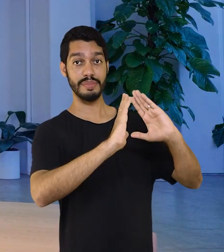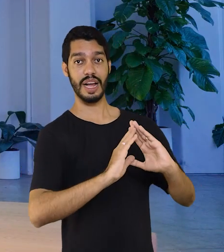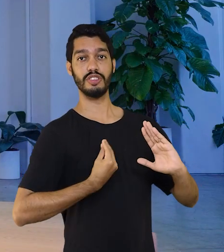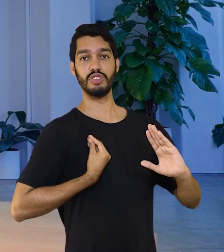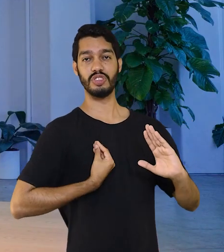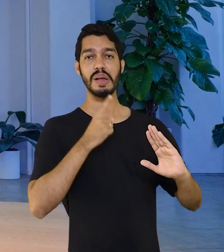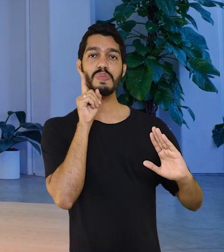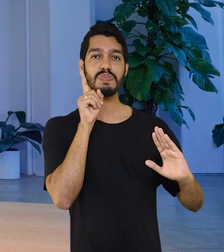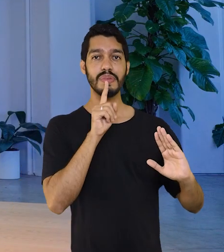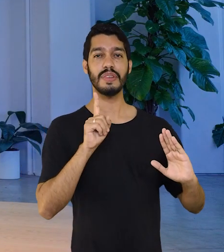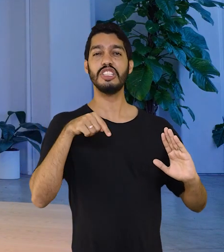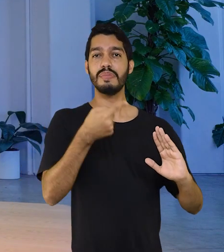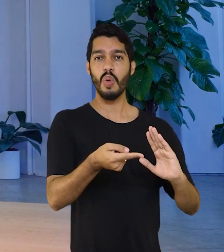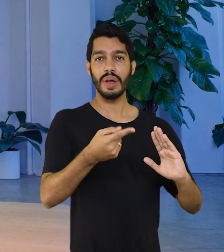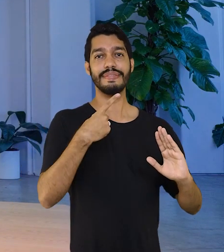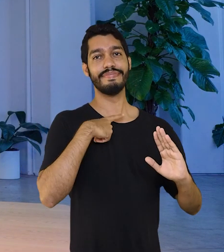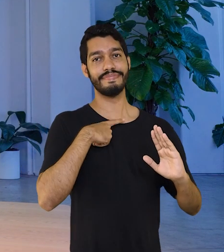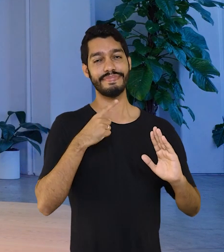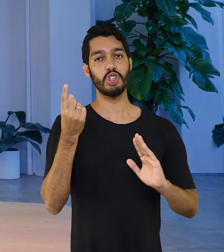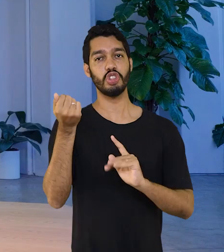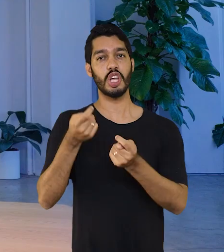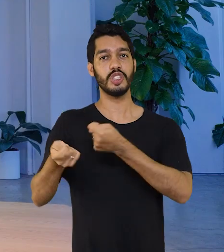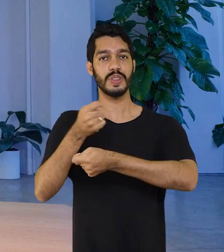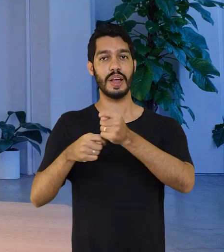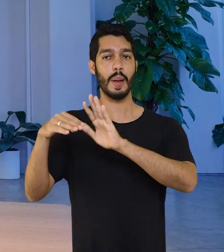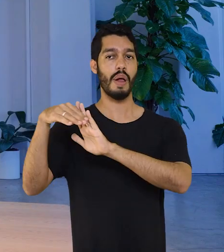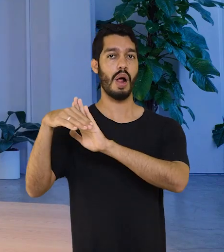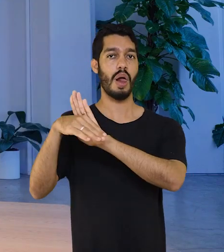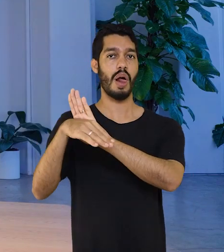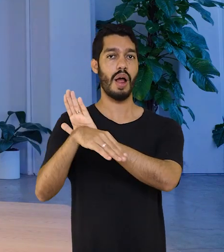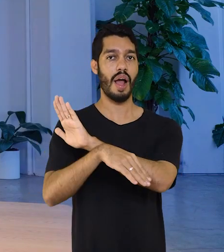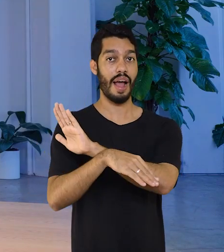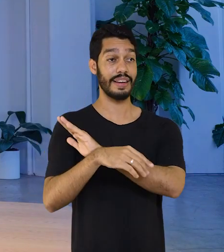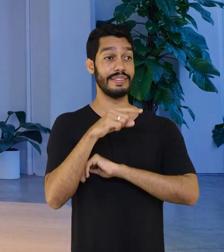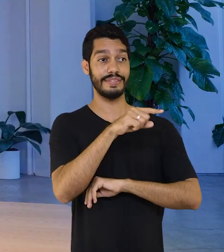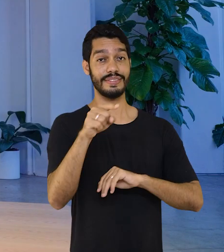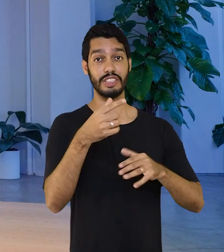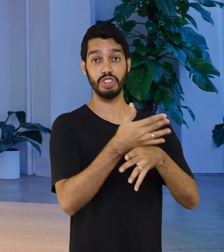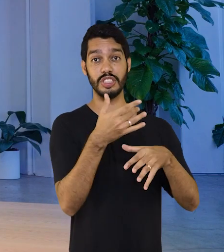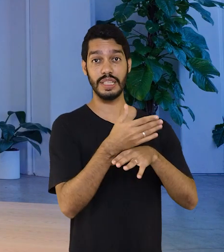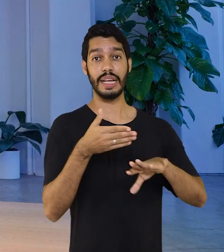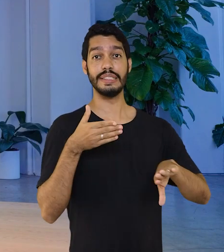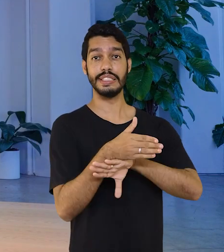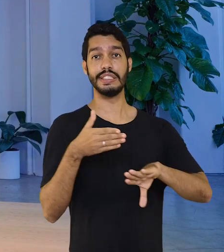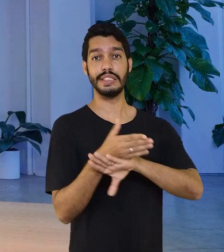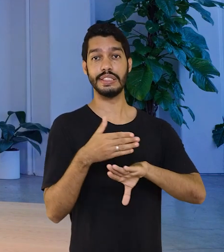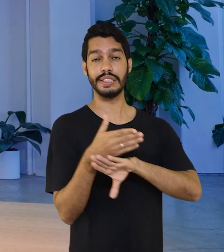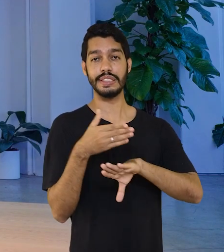Estados Unidos, só que logo depois teve uma depressão econômica. E as cidades foram invadidas